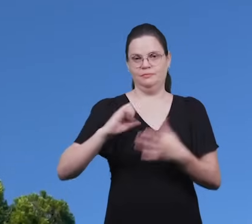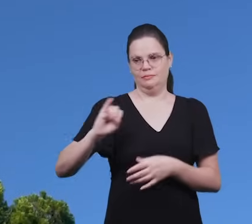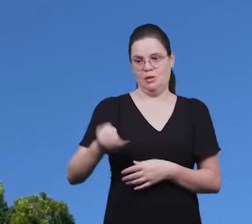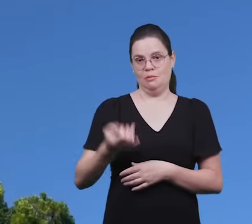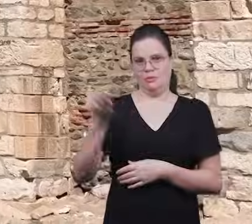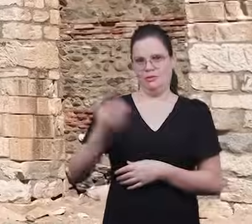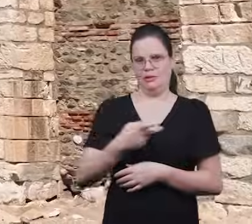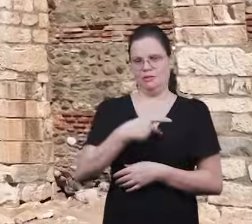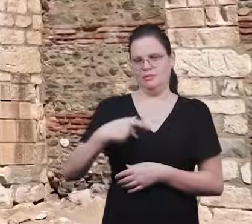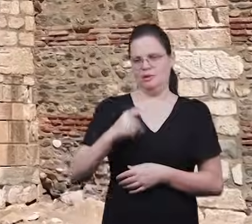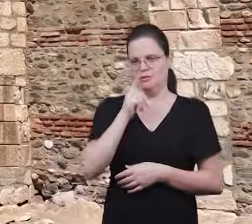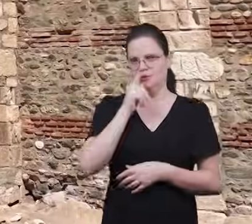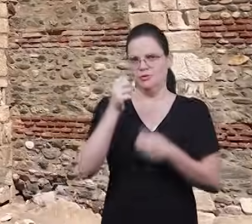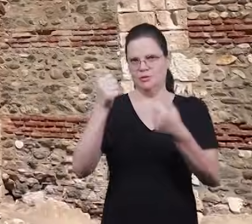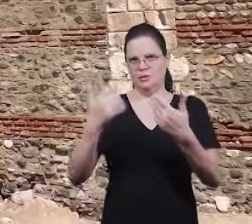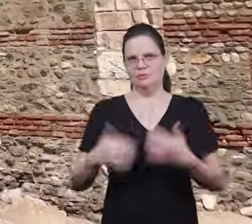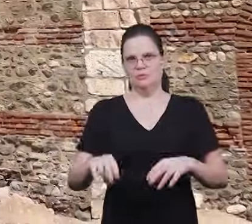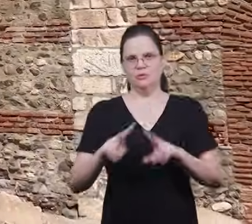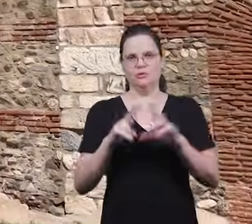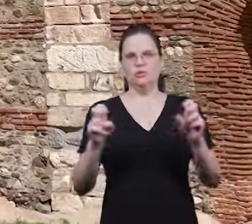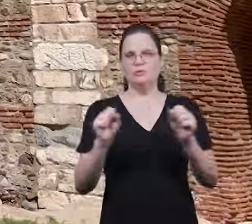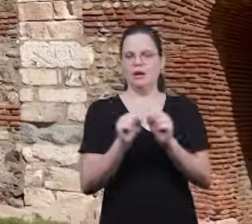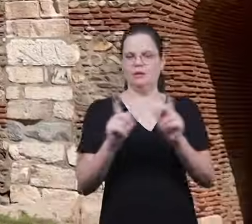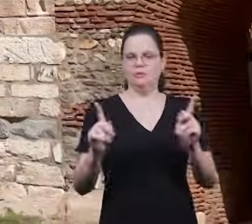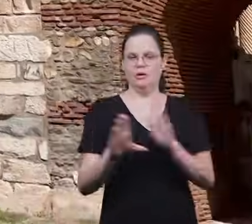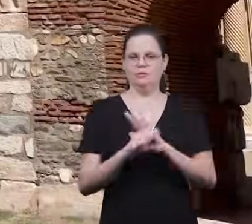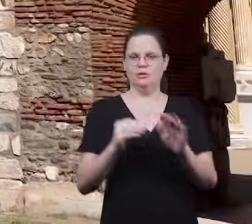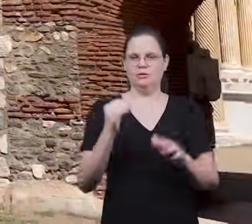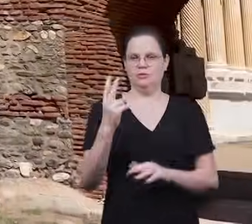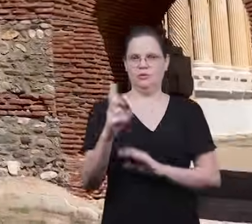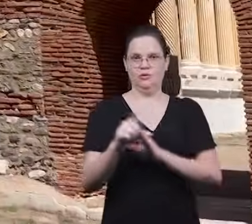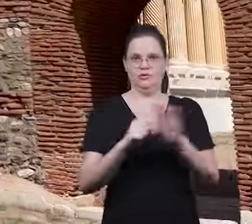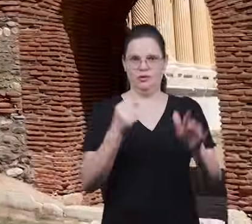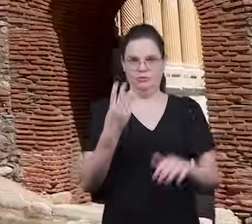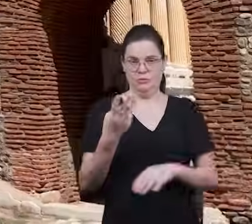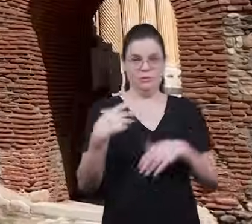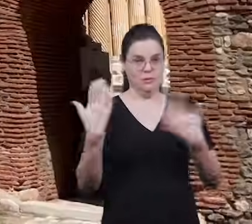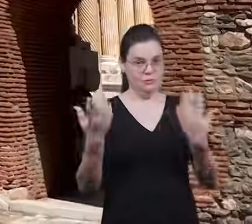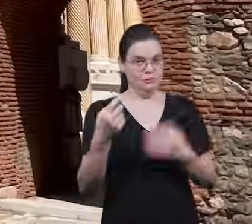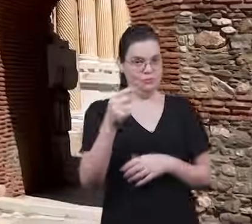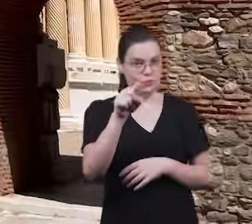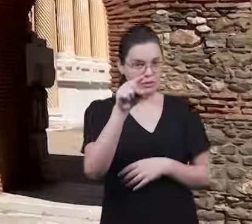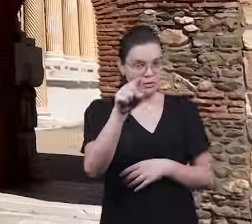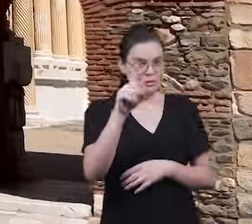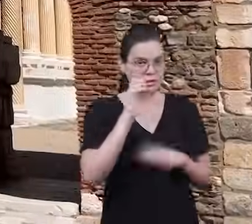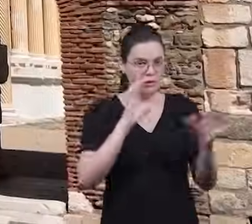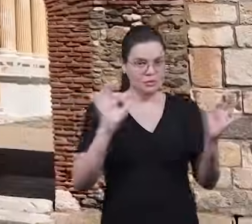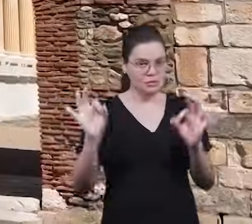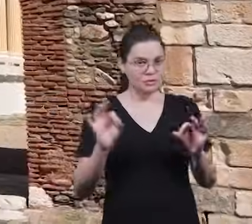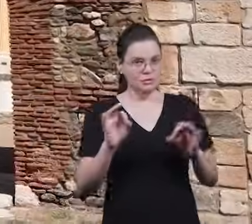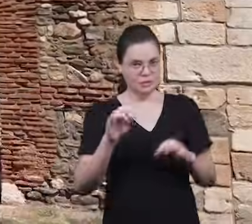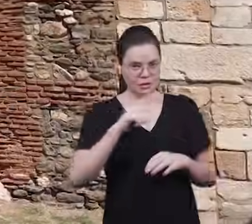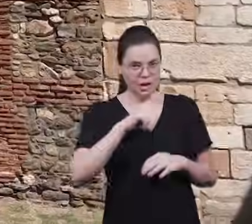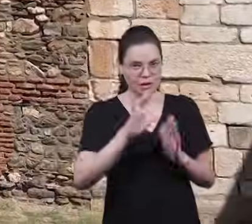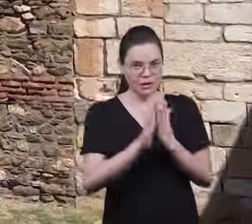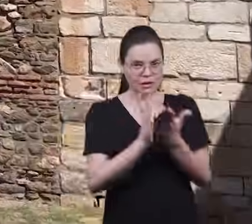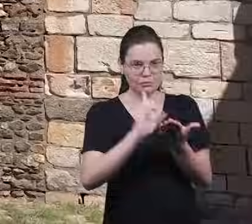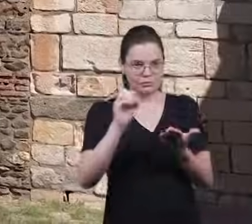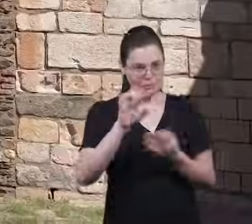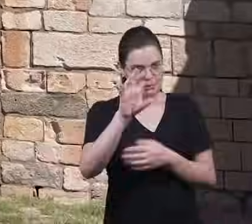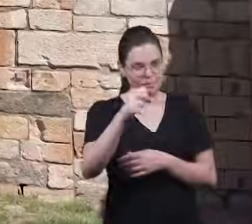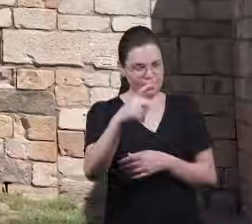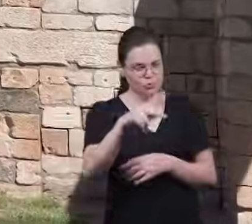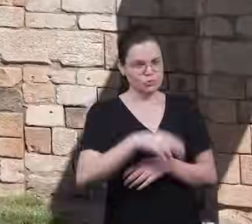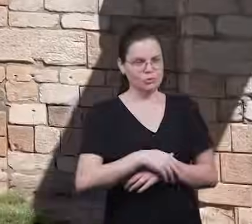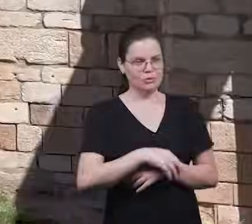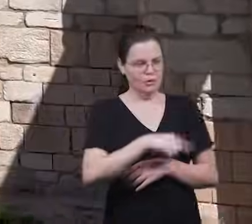pastor Gilson acabou de trazer. Ele falou sobre Apocalipse 2 e 3. Então, se você tiver uma Bíblia, eu recomendo que você abra a sua Bíblia. Pega a sua